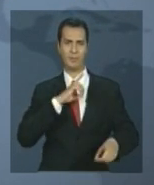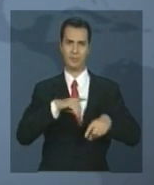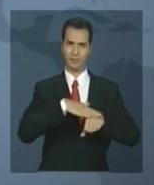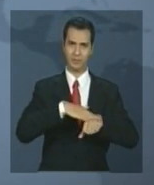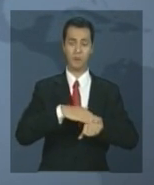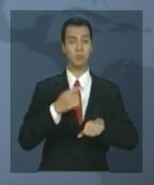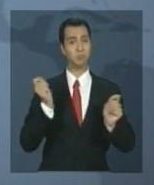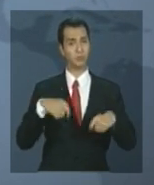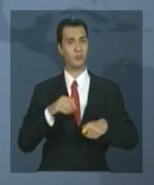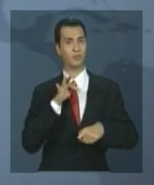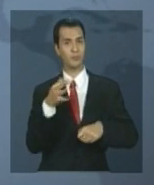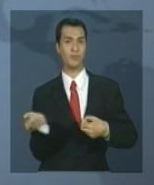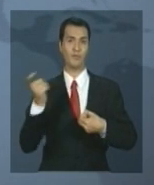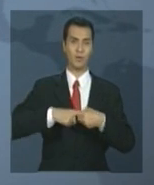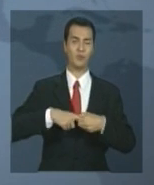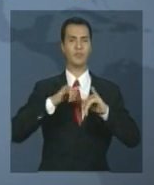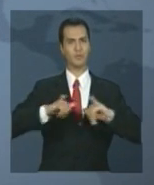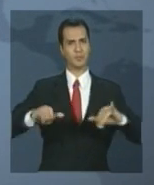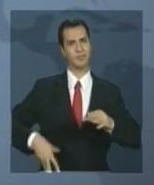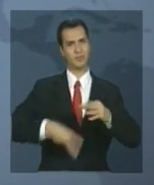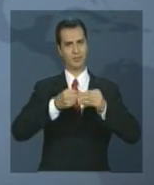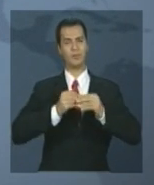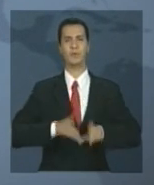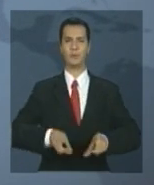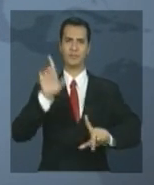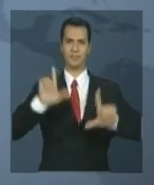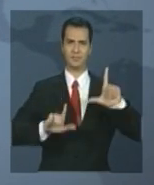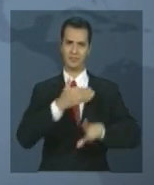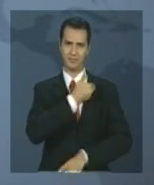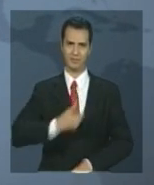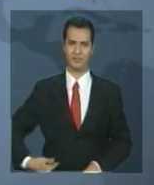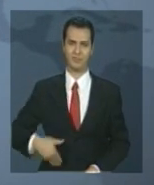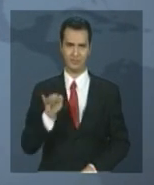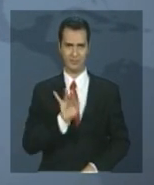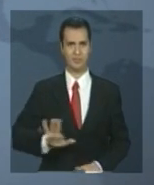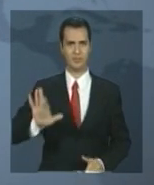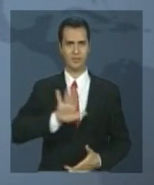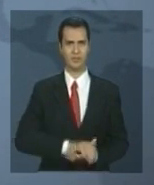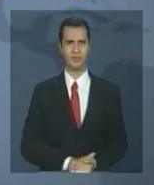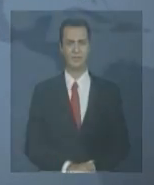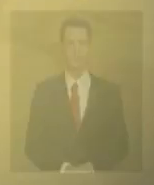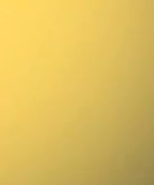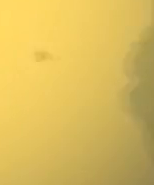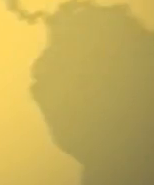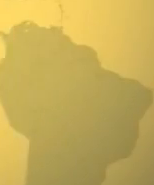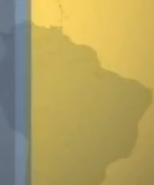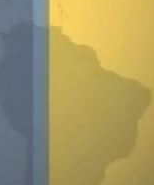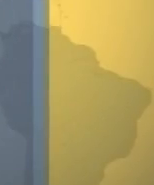qualquer momento com outras informações. Continue com a gente, NBR, a TV do Governo Federal.